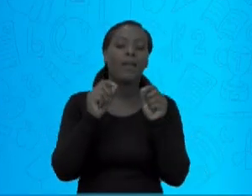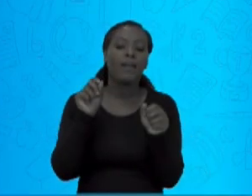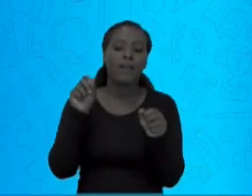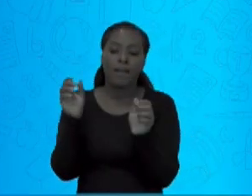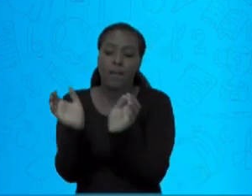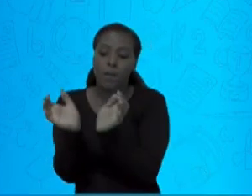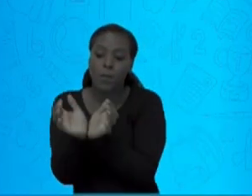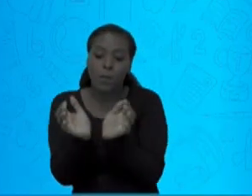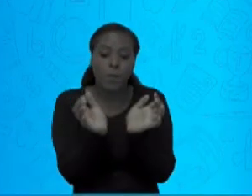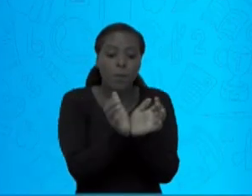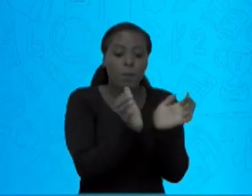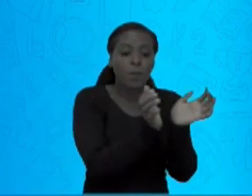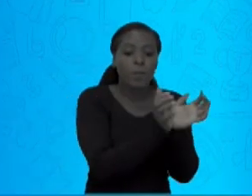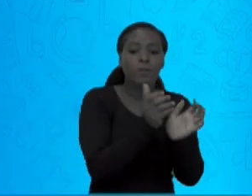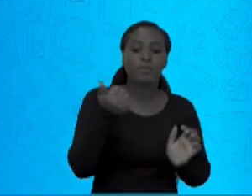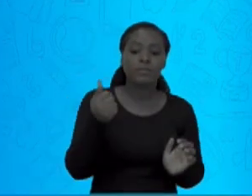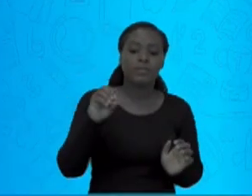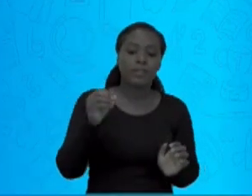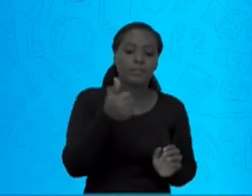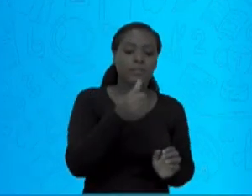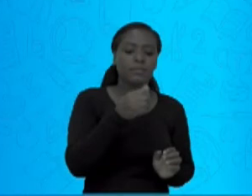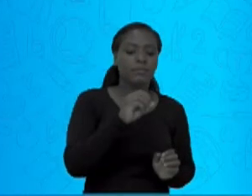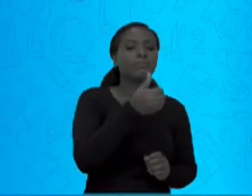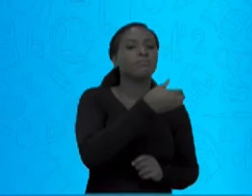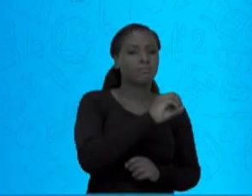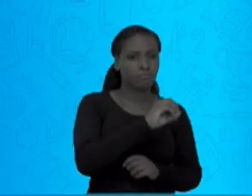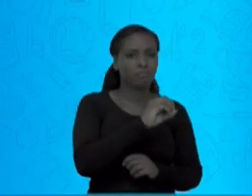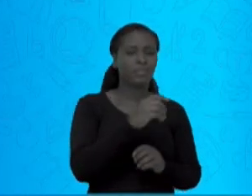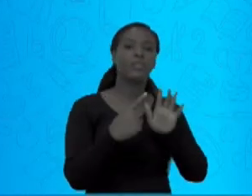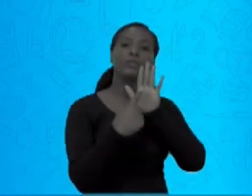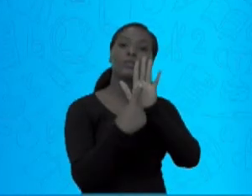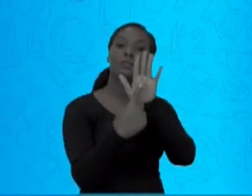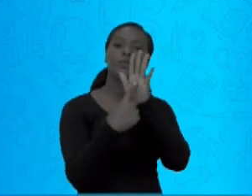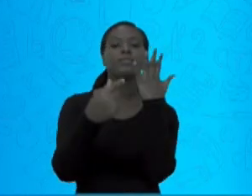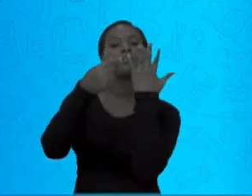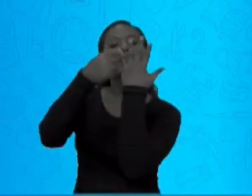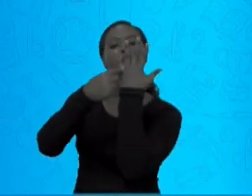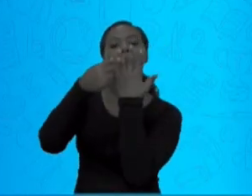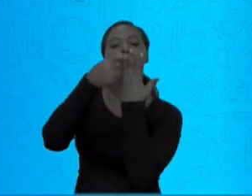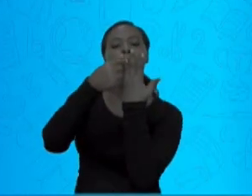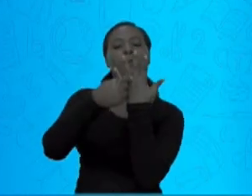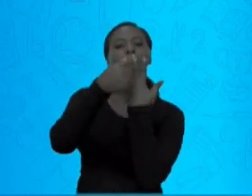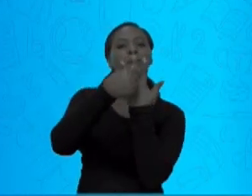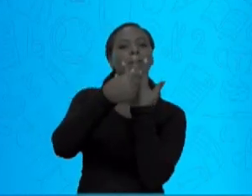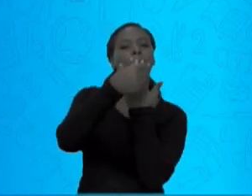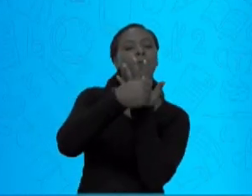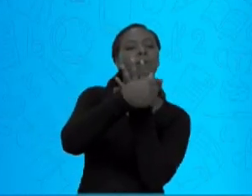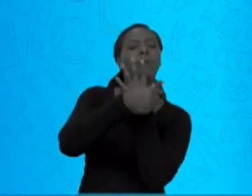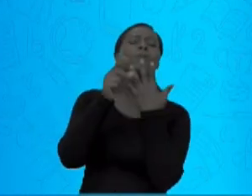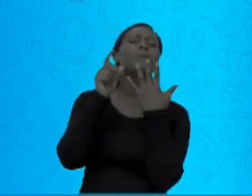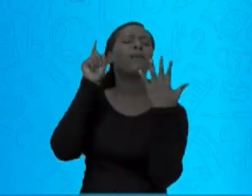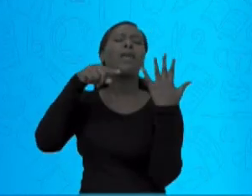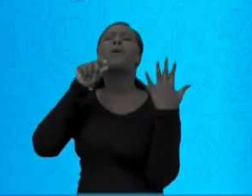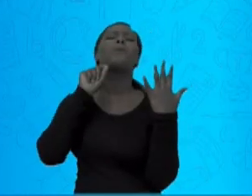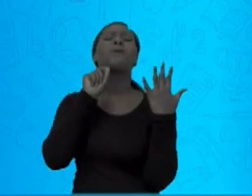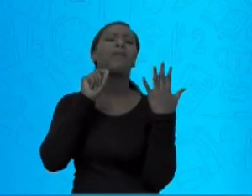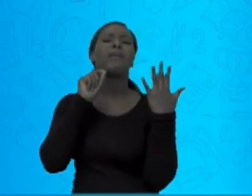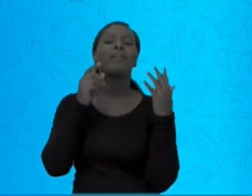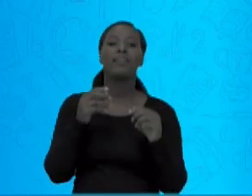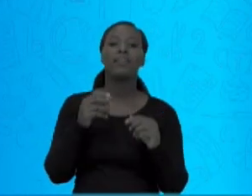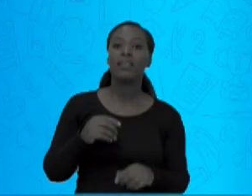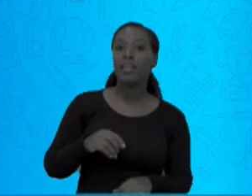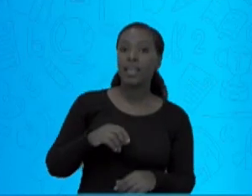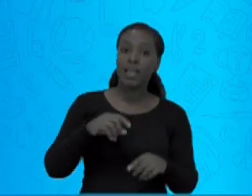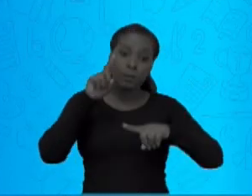10. Eu vou mostrar para vocês aqui o ábaco. O ábaco, ele é um instrumento